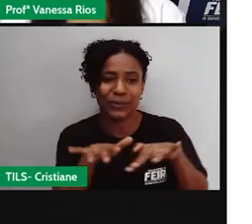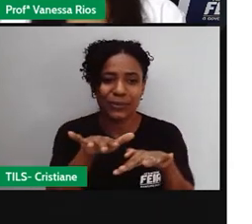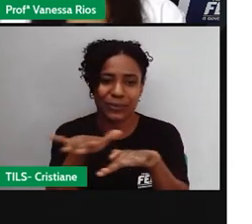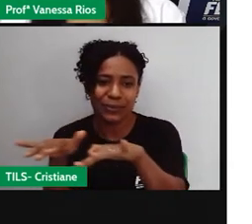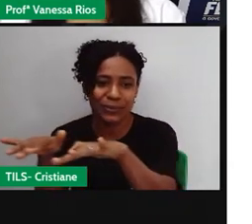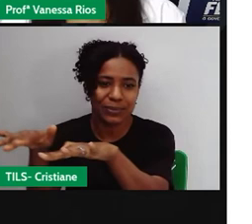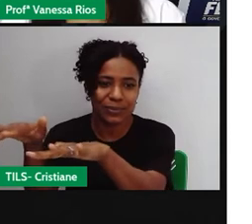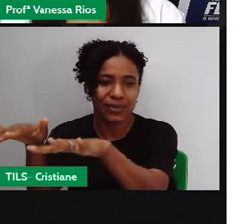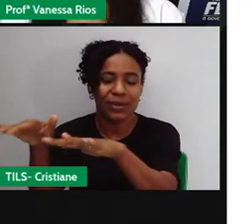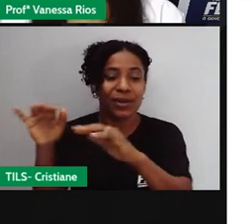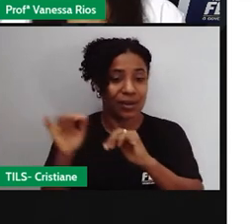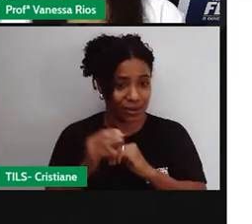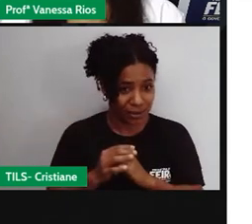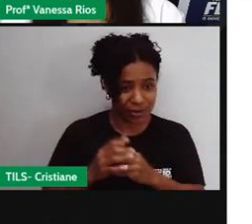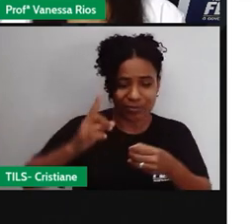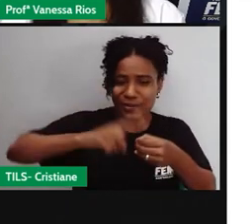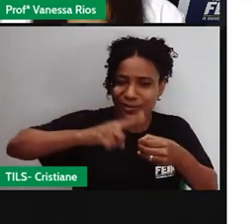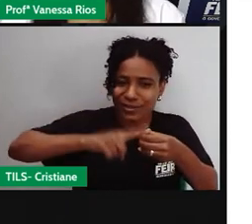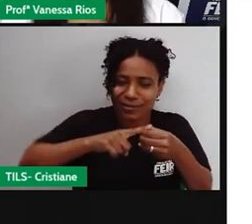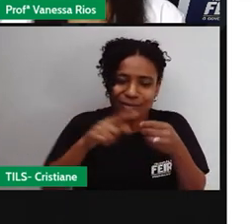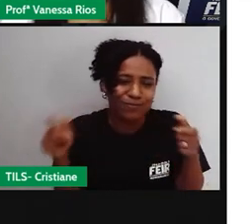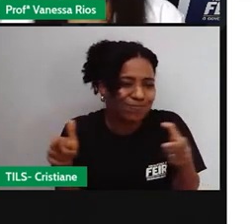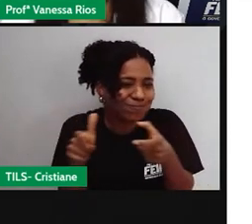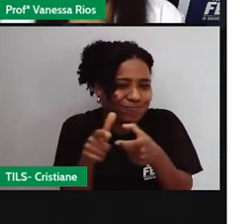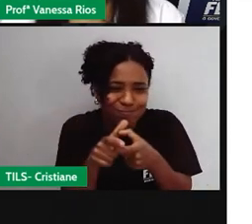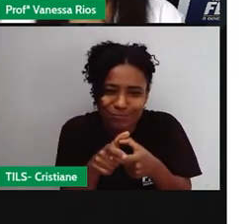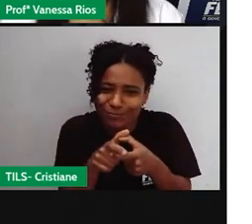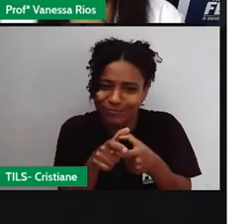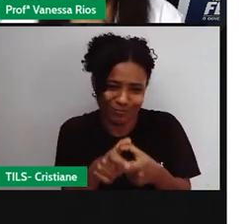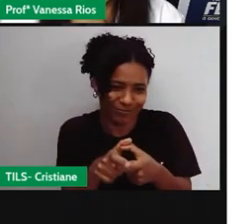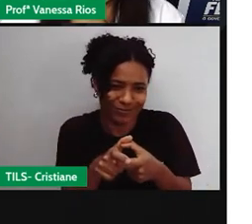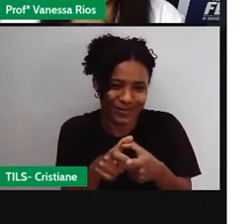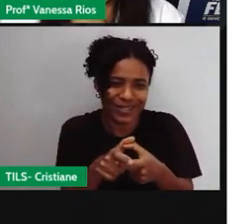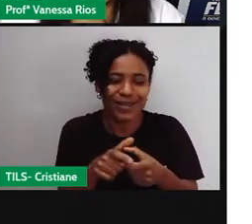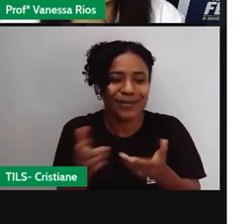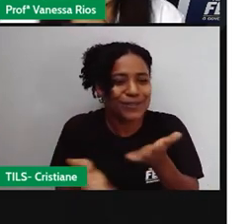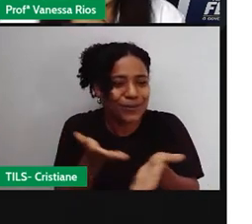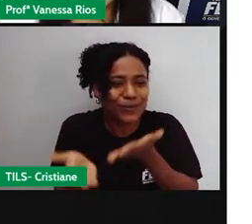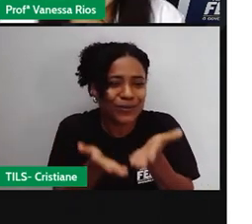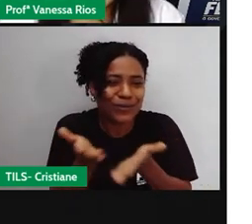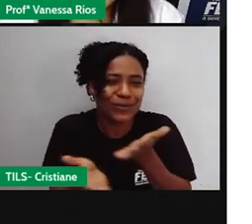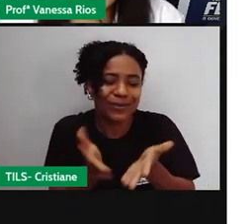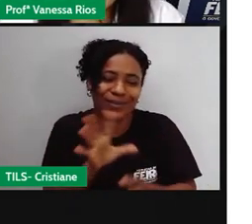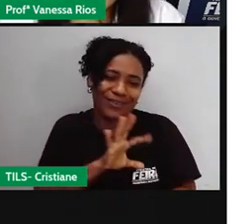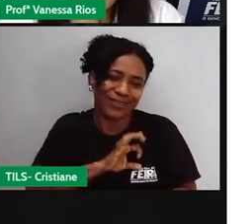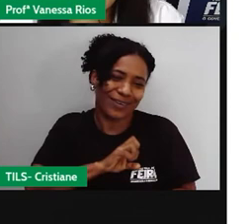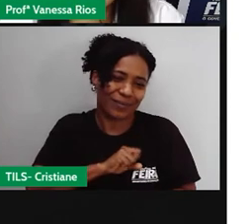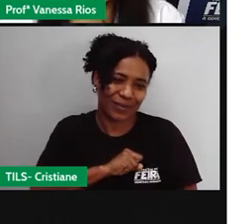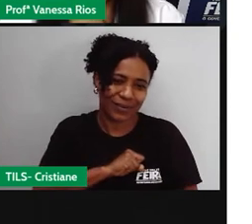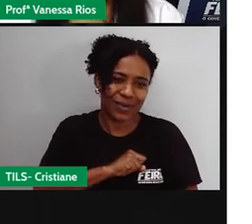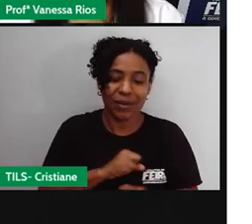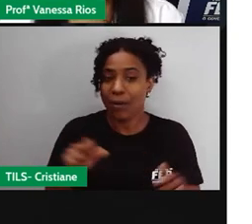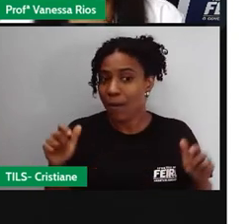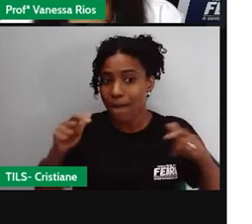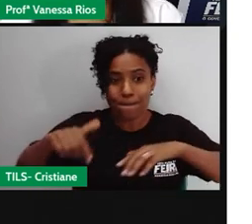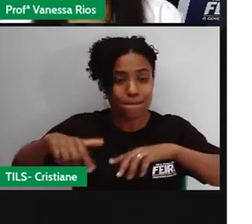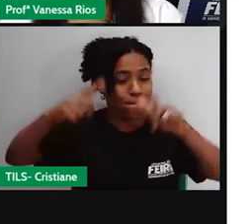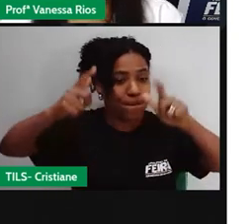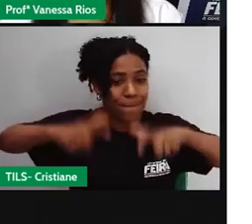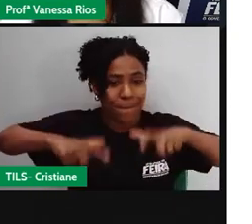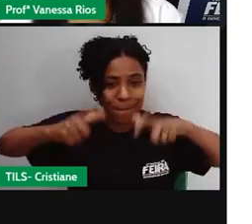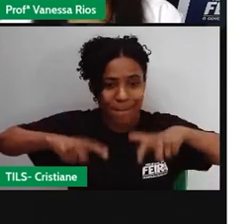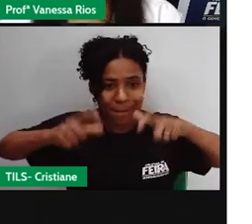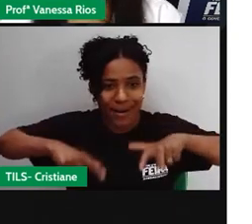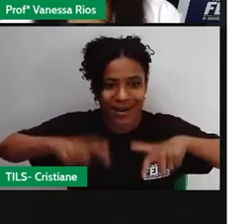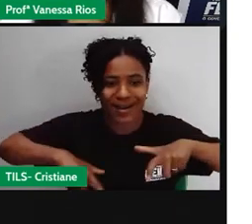eu moro é bem pequenininho, mas eu cuido dele com muito carinho. O bairro onde eu moro tem 4